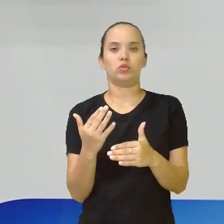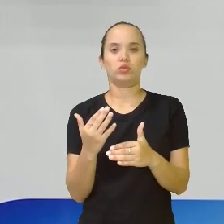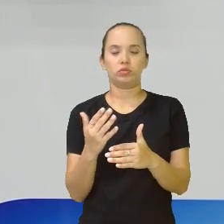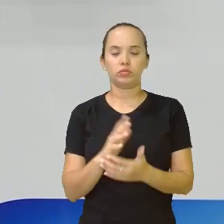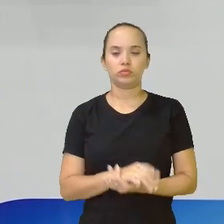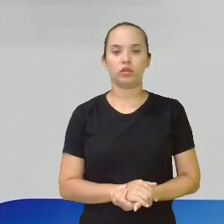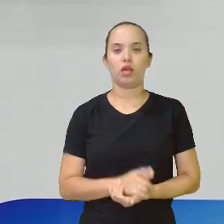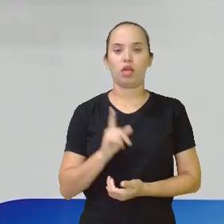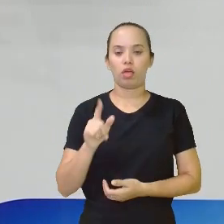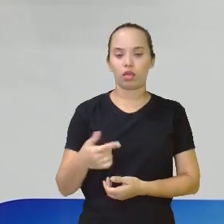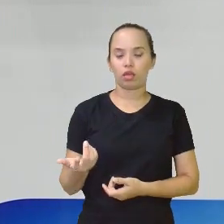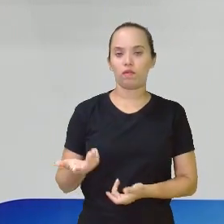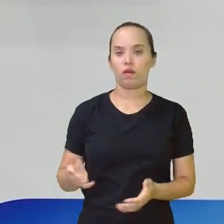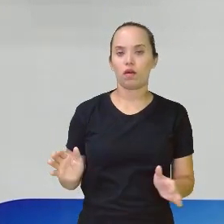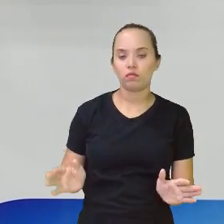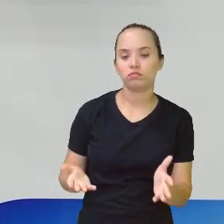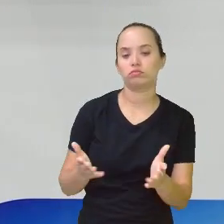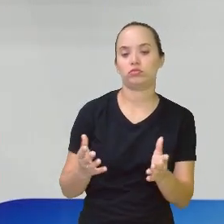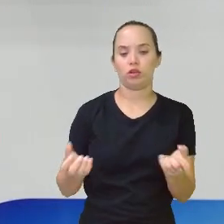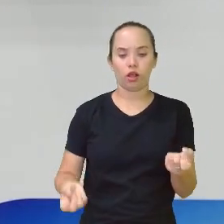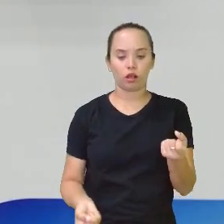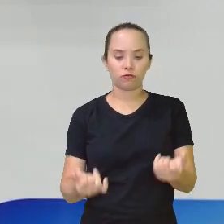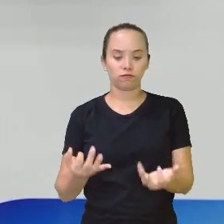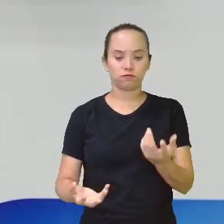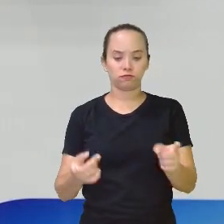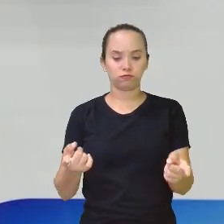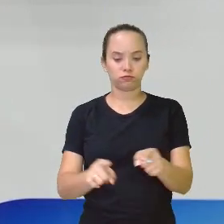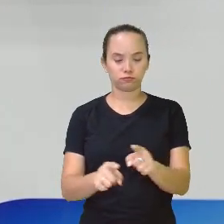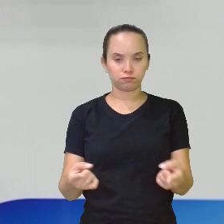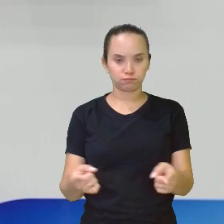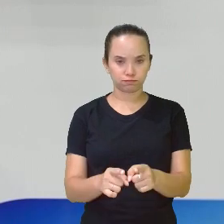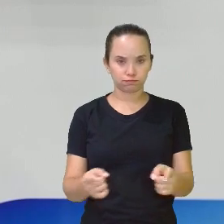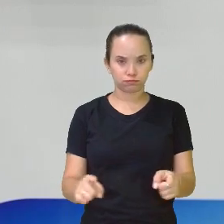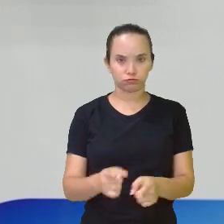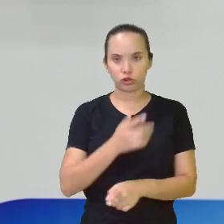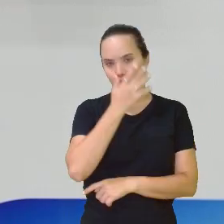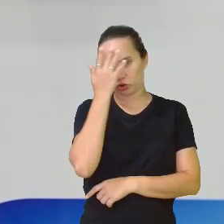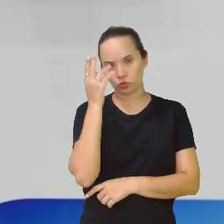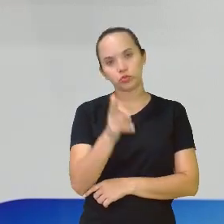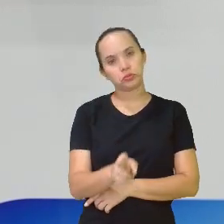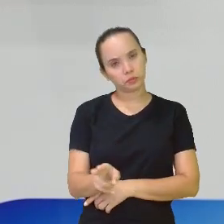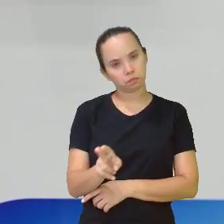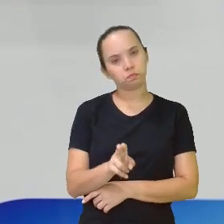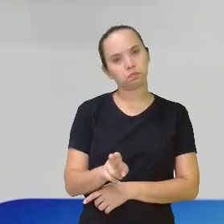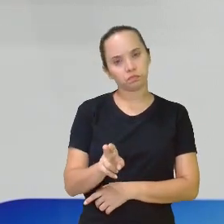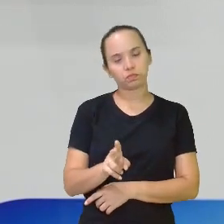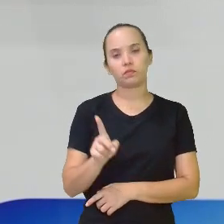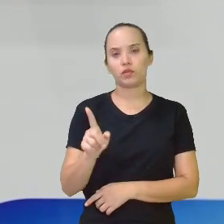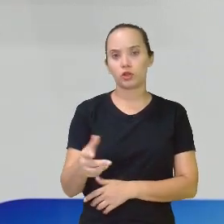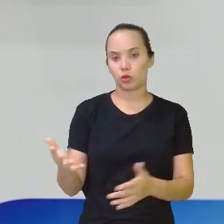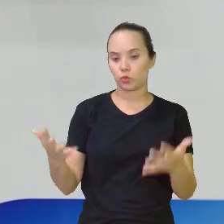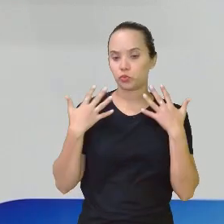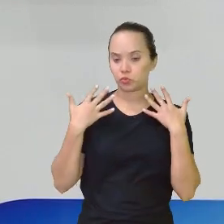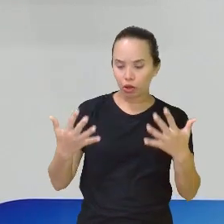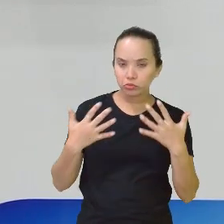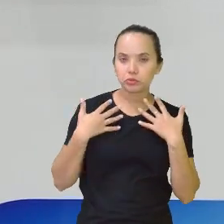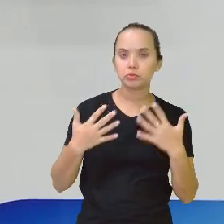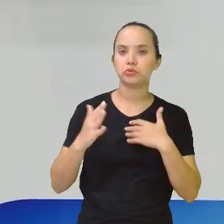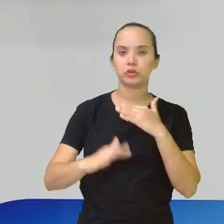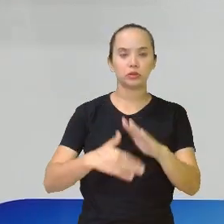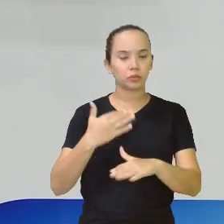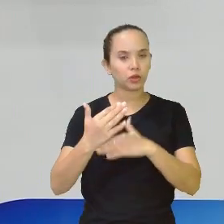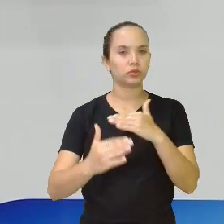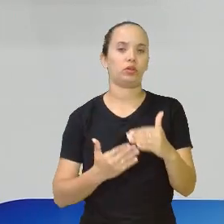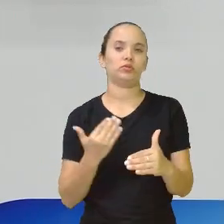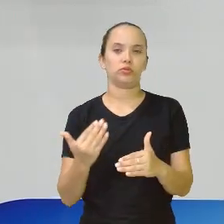combustão, que vai ali assar o churrasco, a carne que as pessoas vão consumir. É esse calor que o processo de combustão